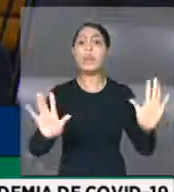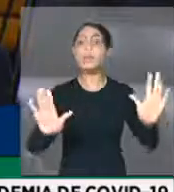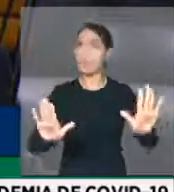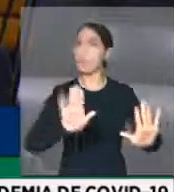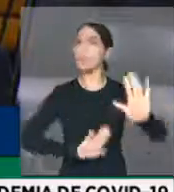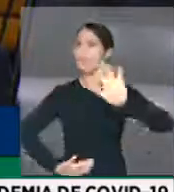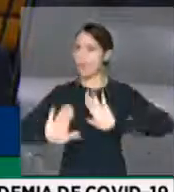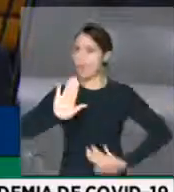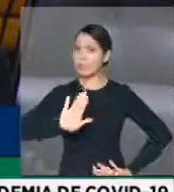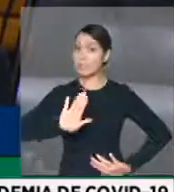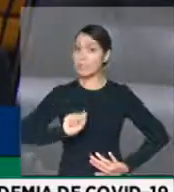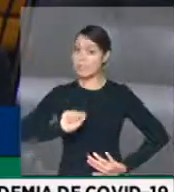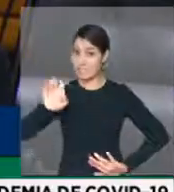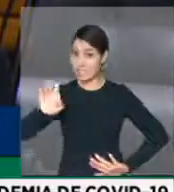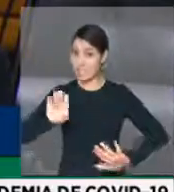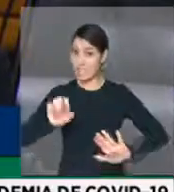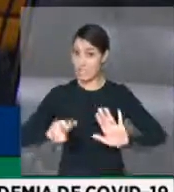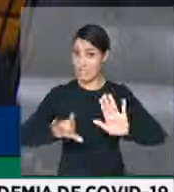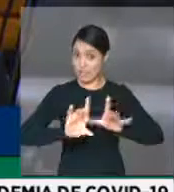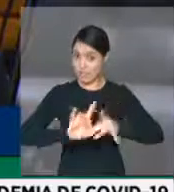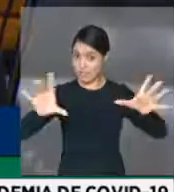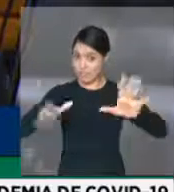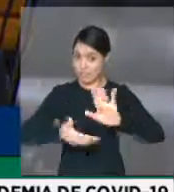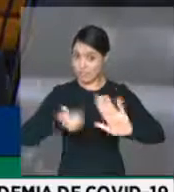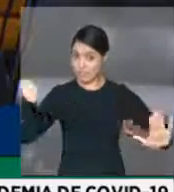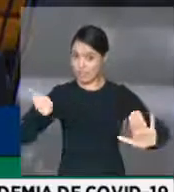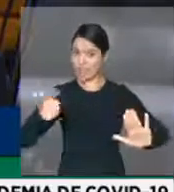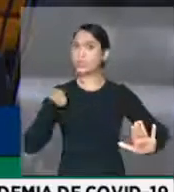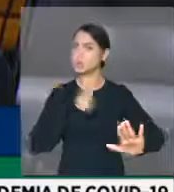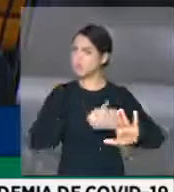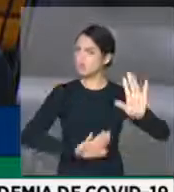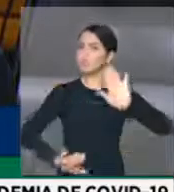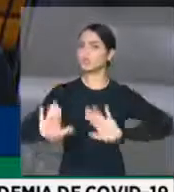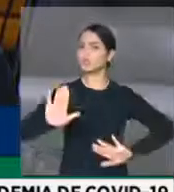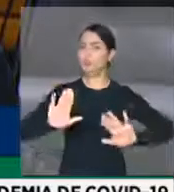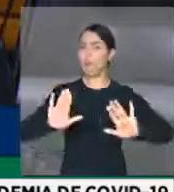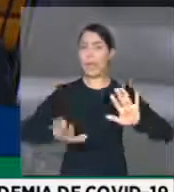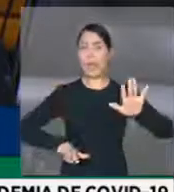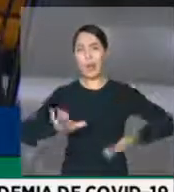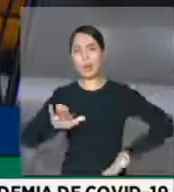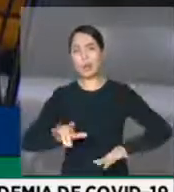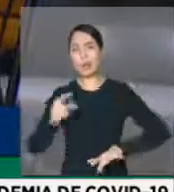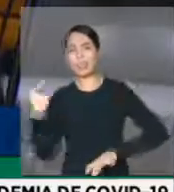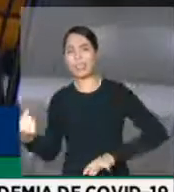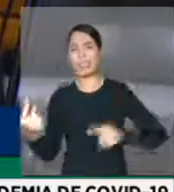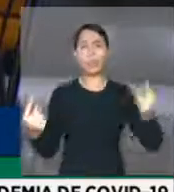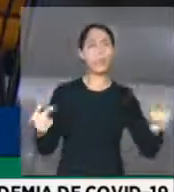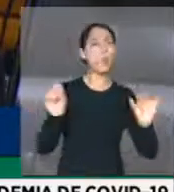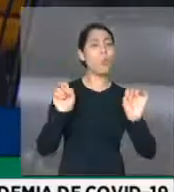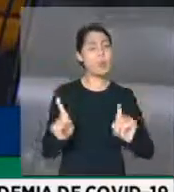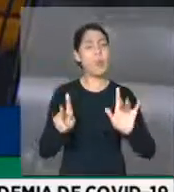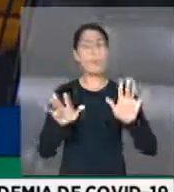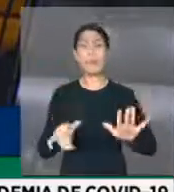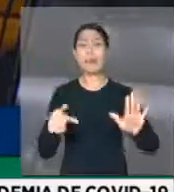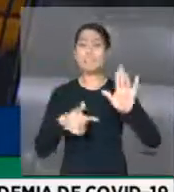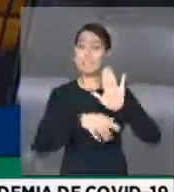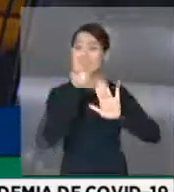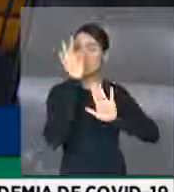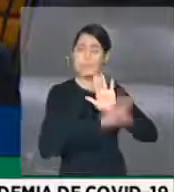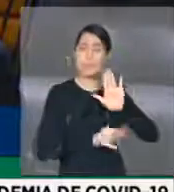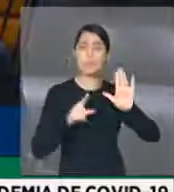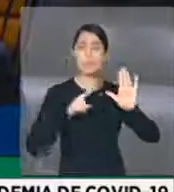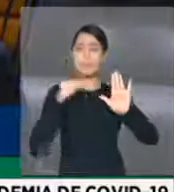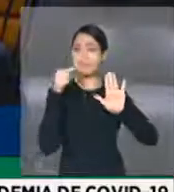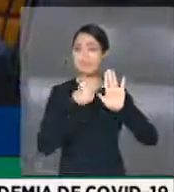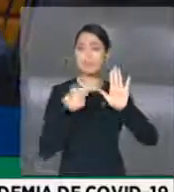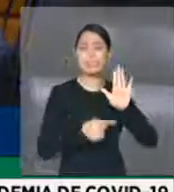que retiram a liberdade individual. Exceções são cabíveis, mas esse texto traz pontos que não são necessários,